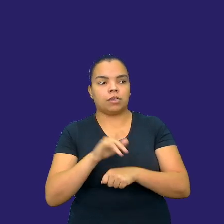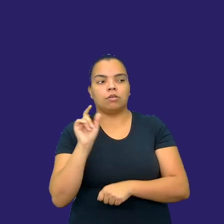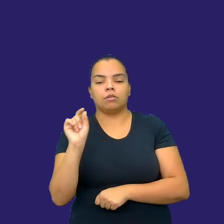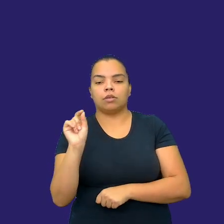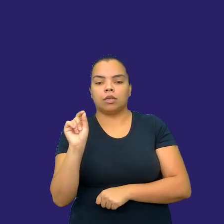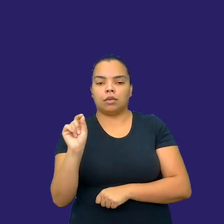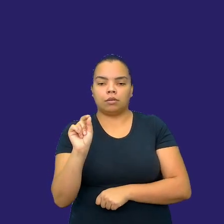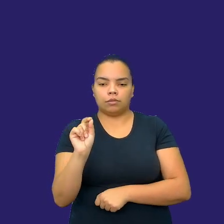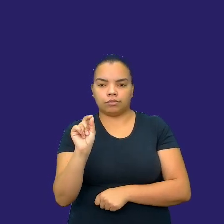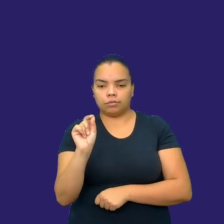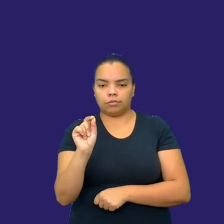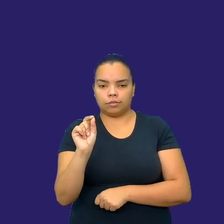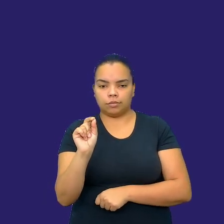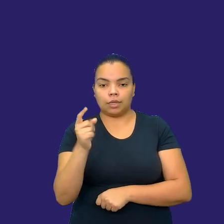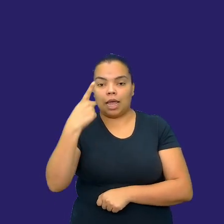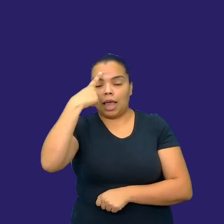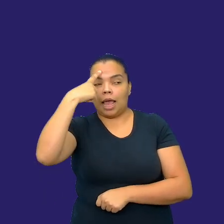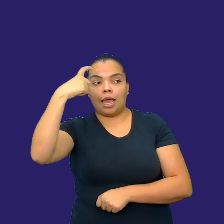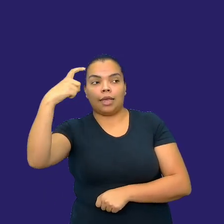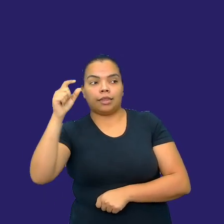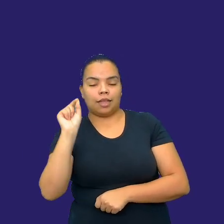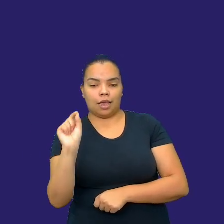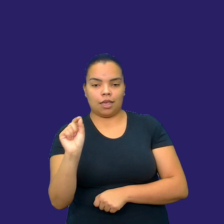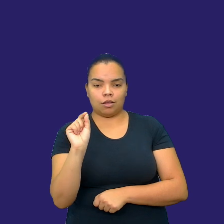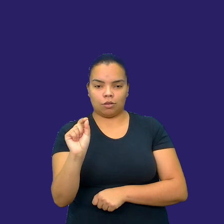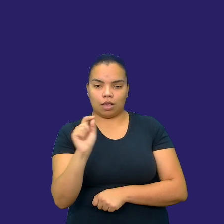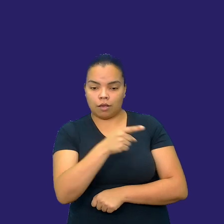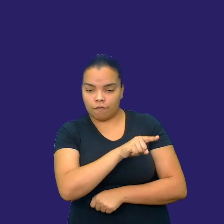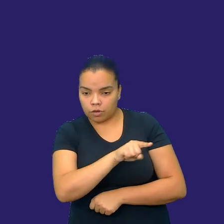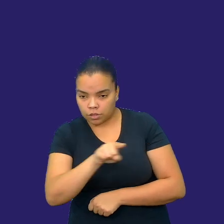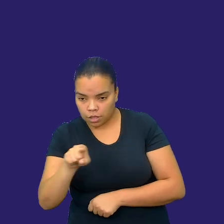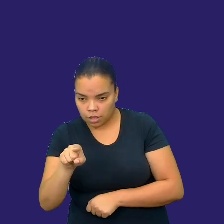Na TPC, a ideia é que vocês